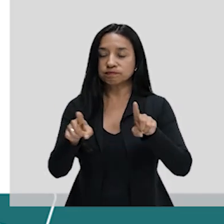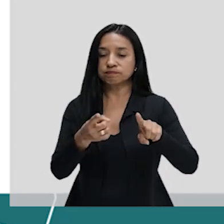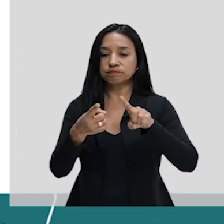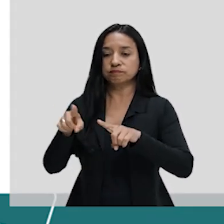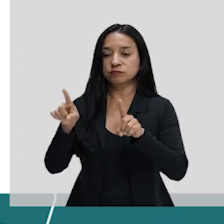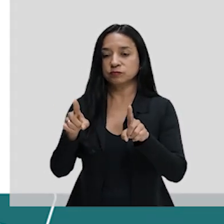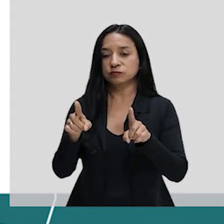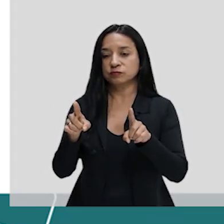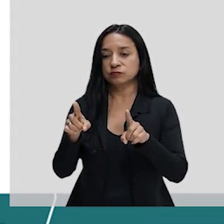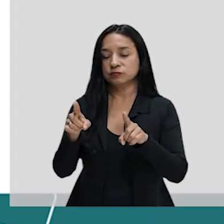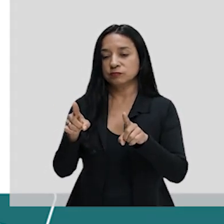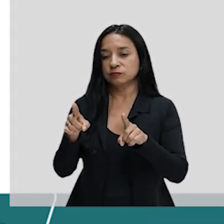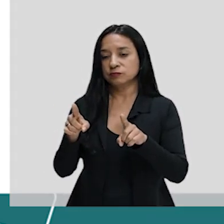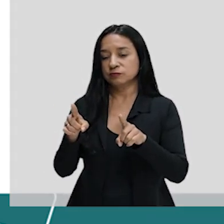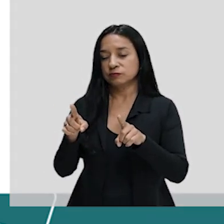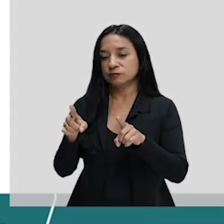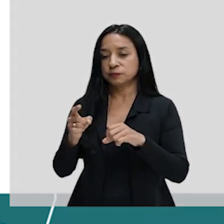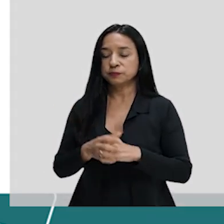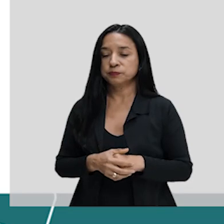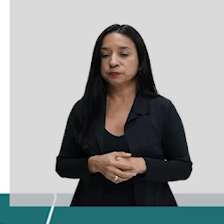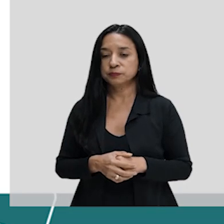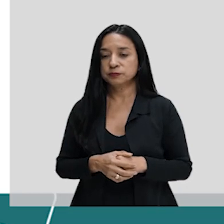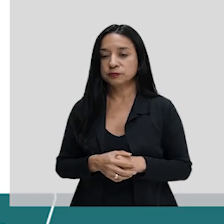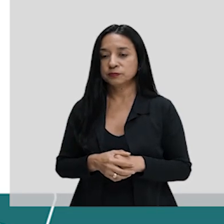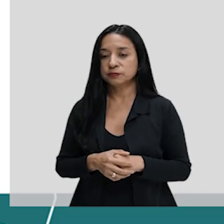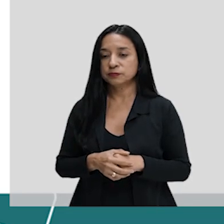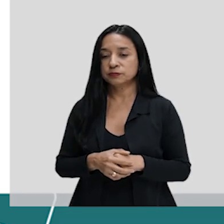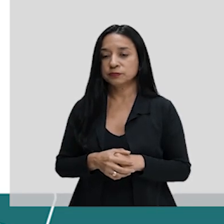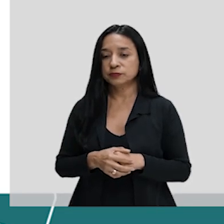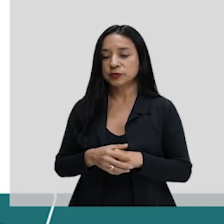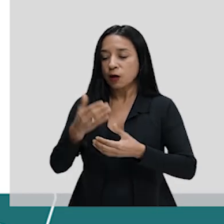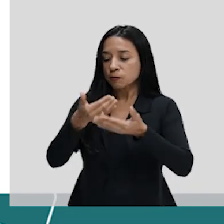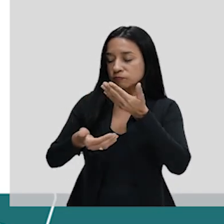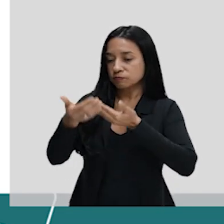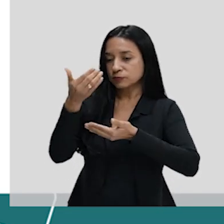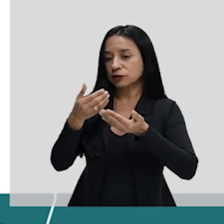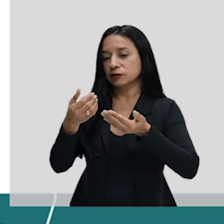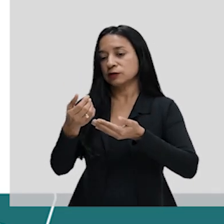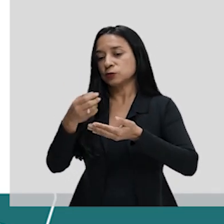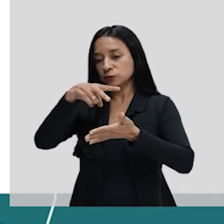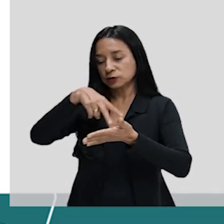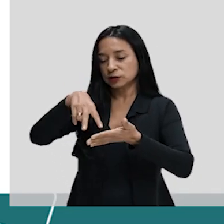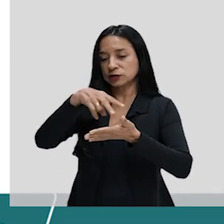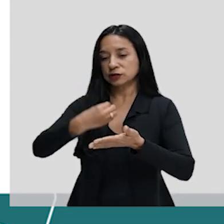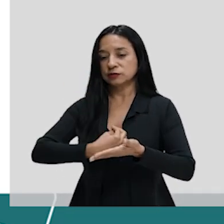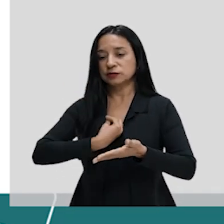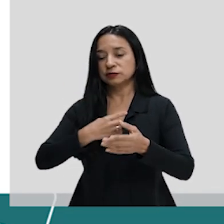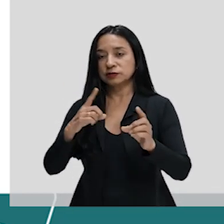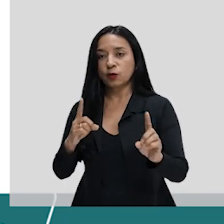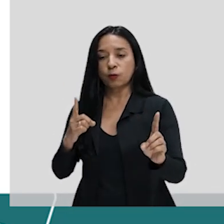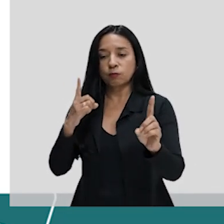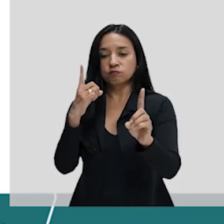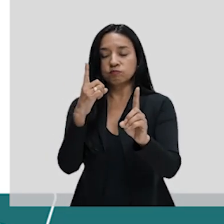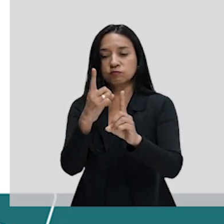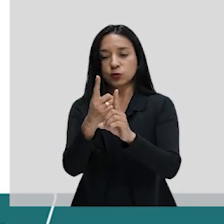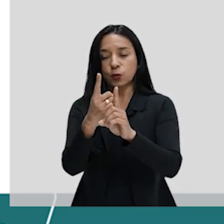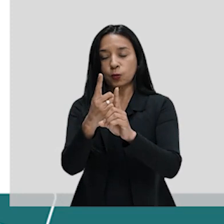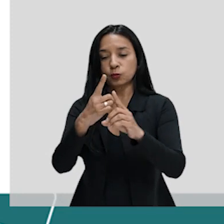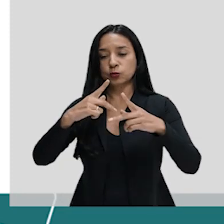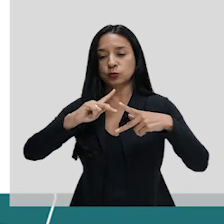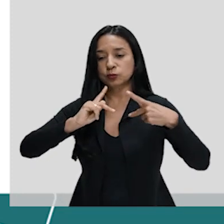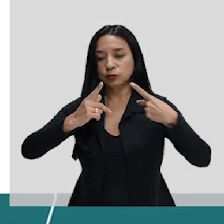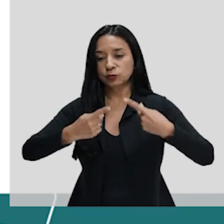estado de transe. E ele entrando no estado de transe, vocês viram também na nossa aula de yoga,